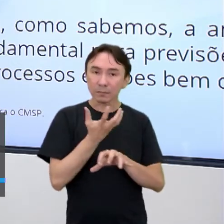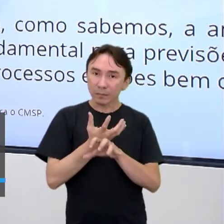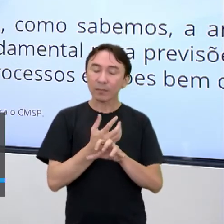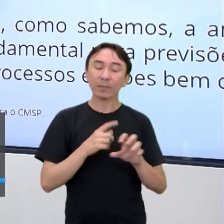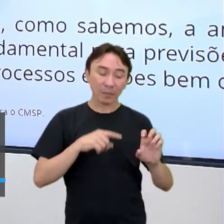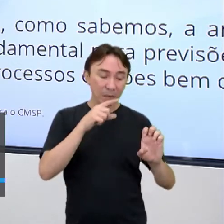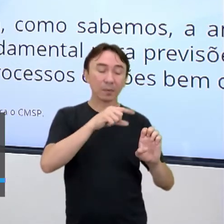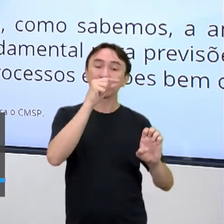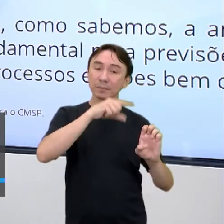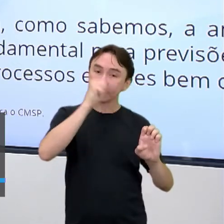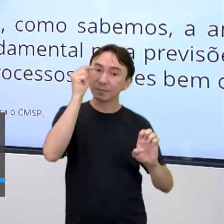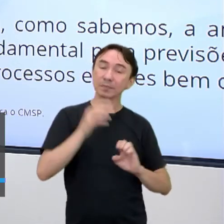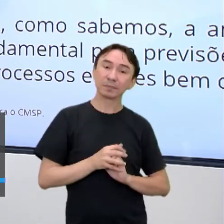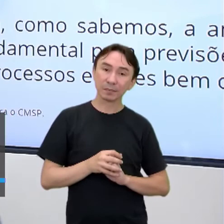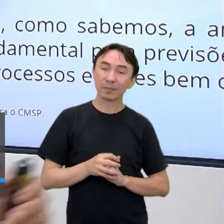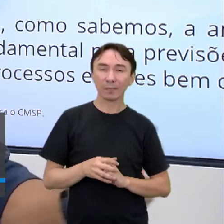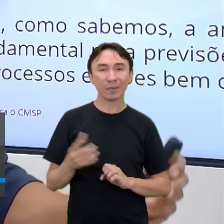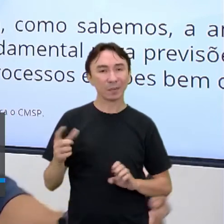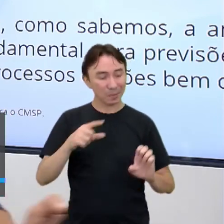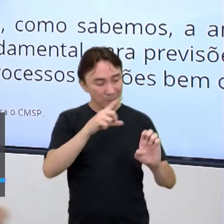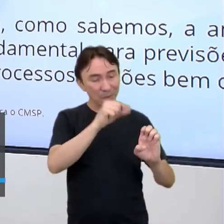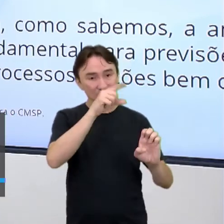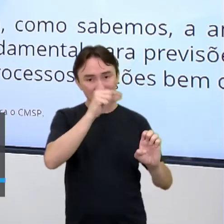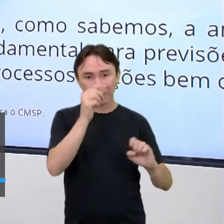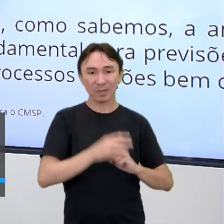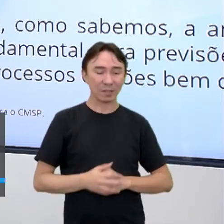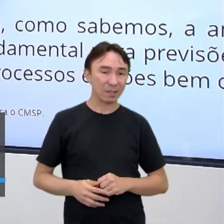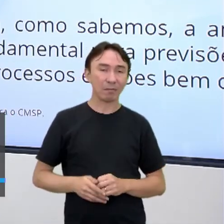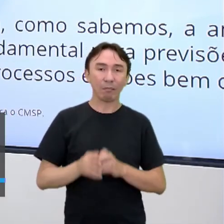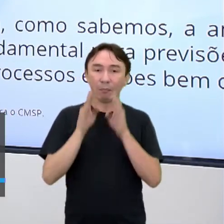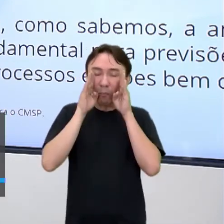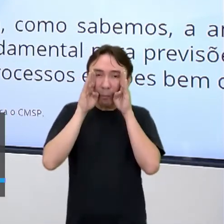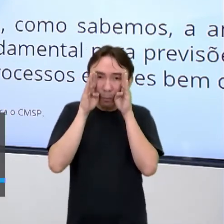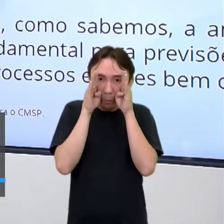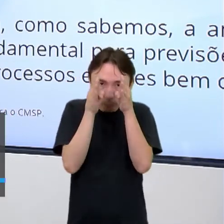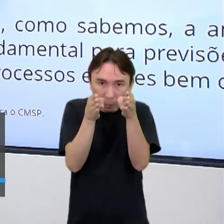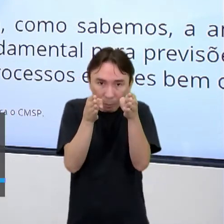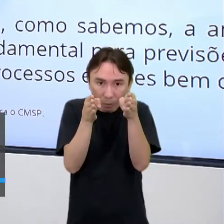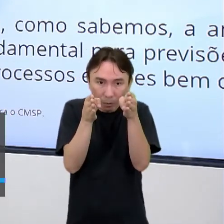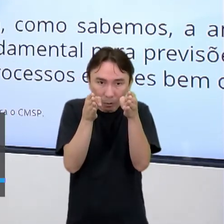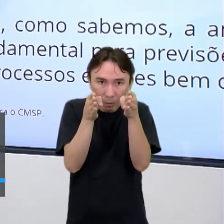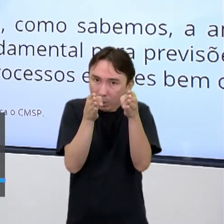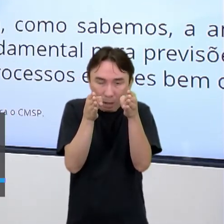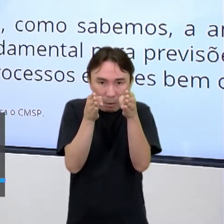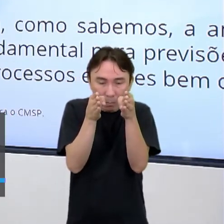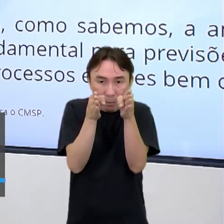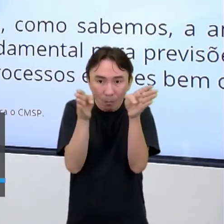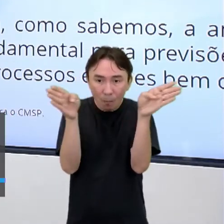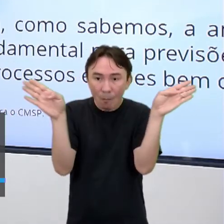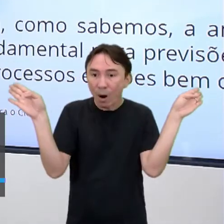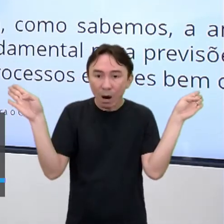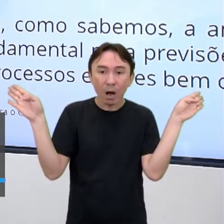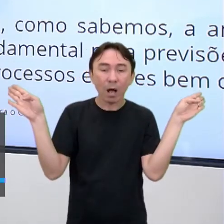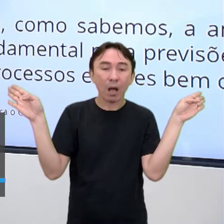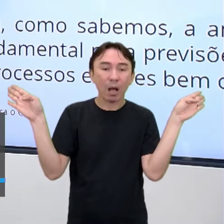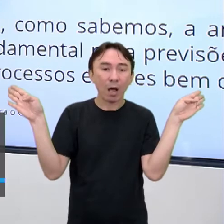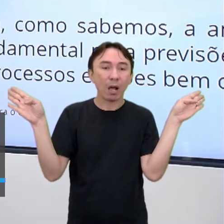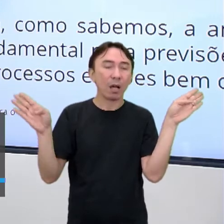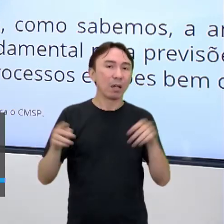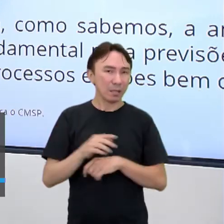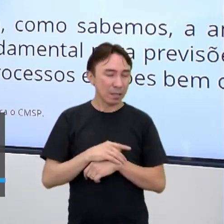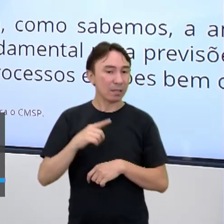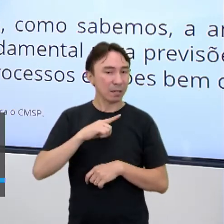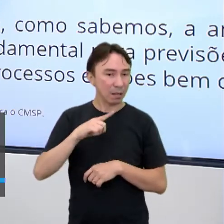Empreendedorismo. O empreendedor, ele tem uma visão ampla, né? Ele não tem uma visão linear, ele não tem uma visão